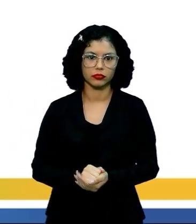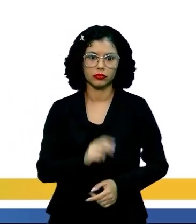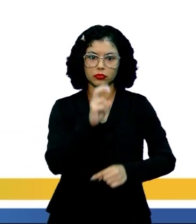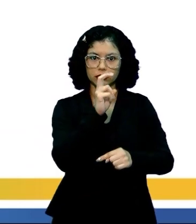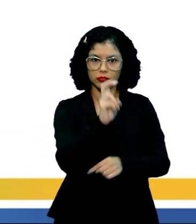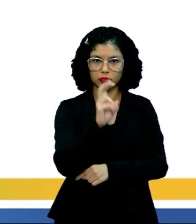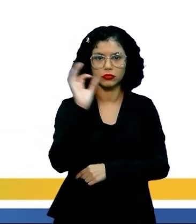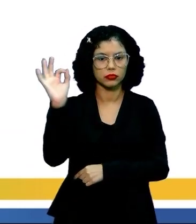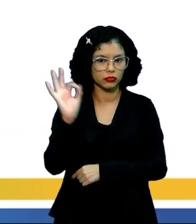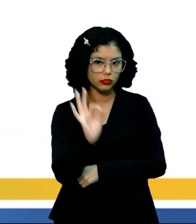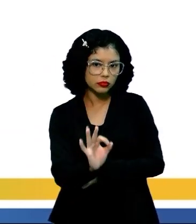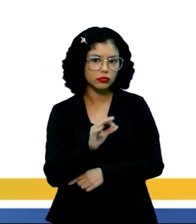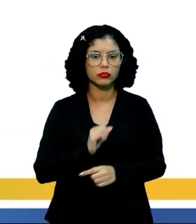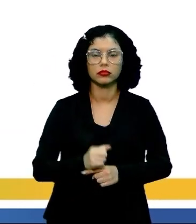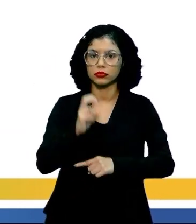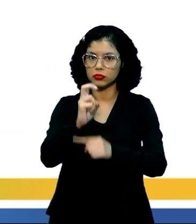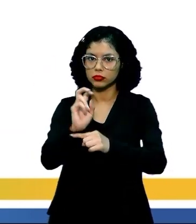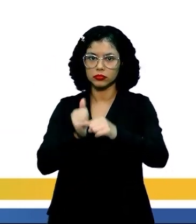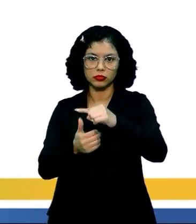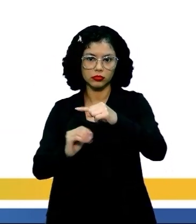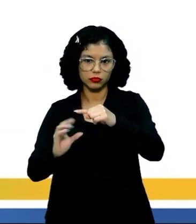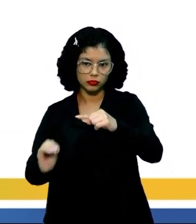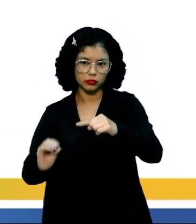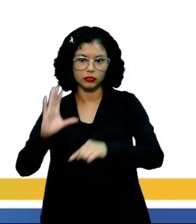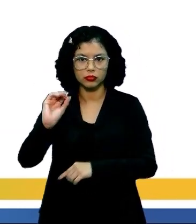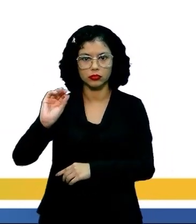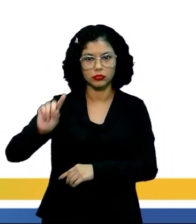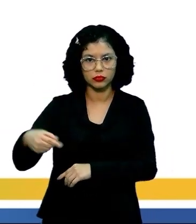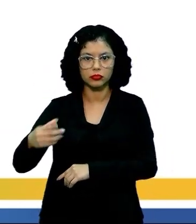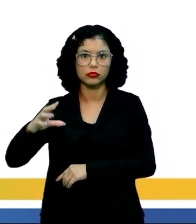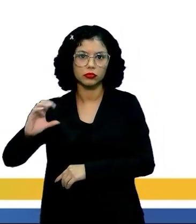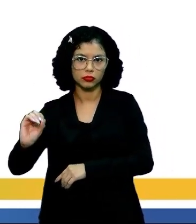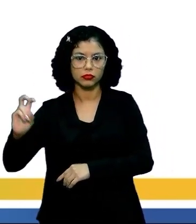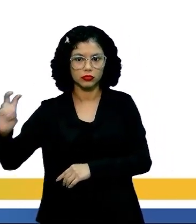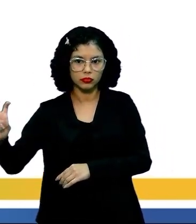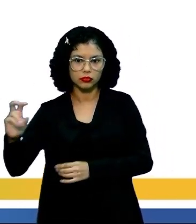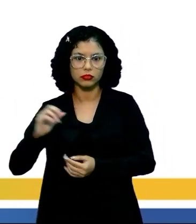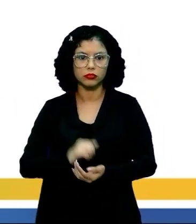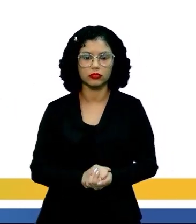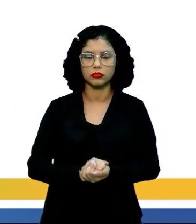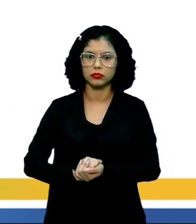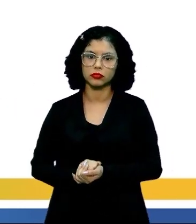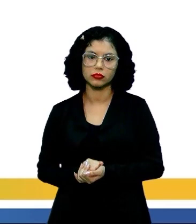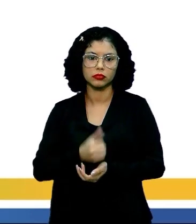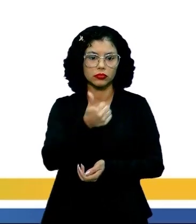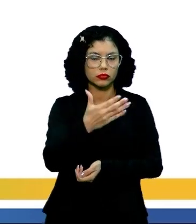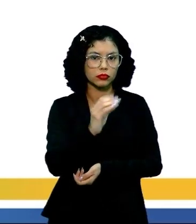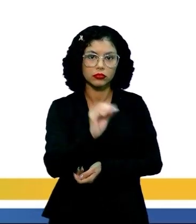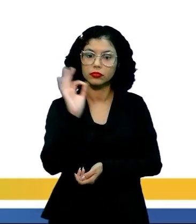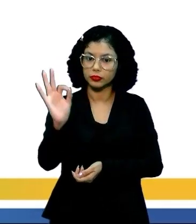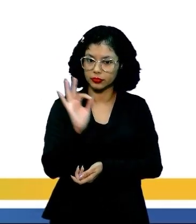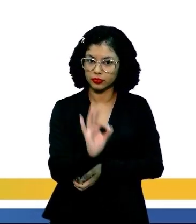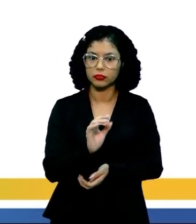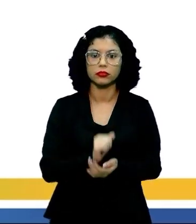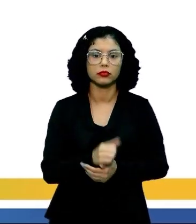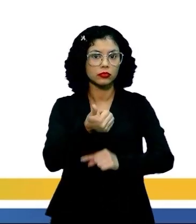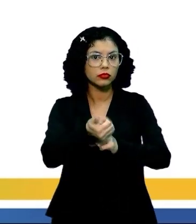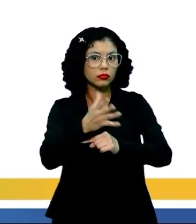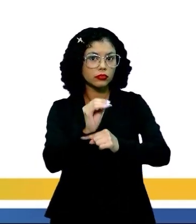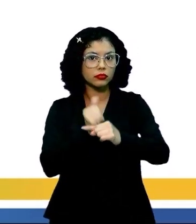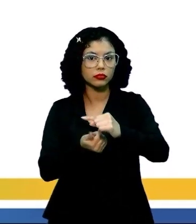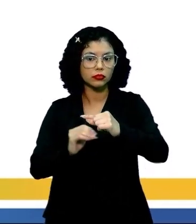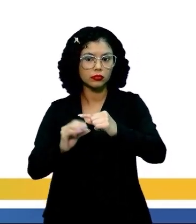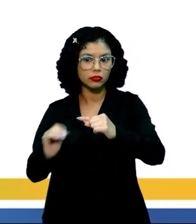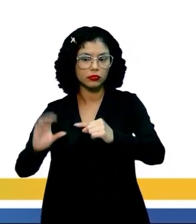quiser 5%, é 5 sobre 100, 0,05. 10%, 10 sobre